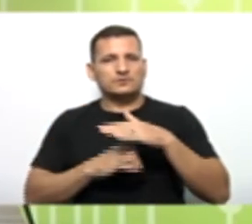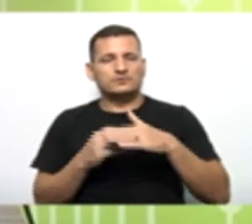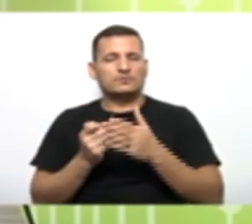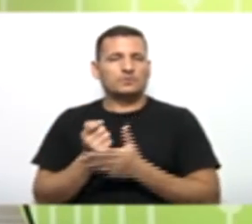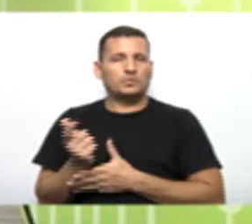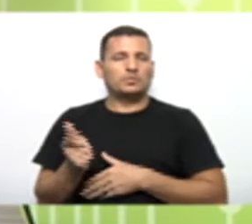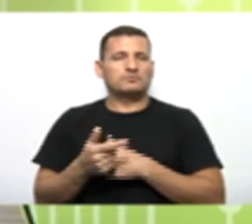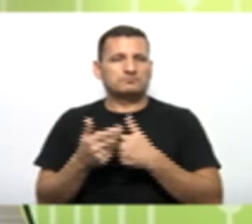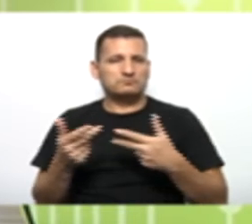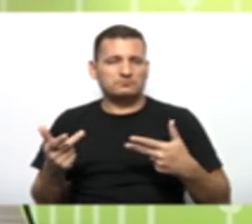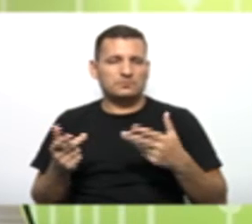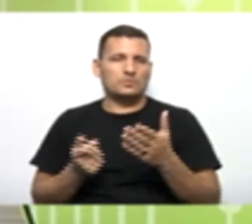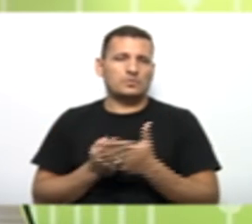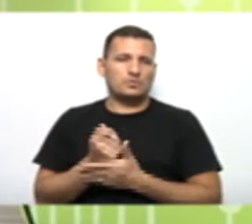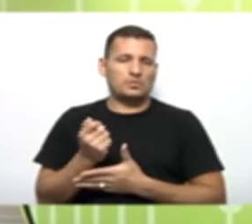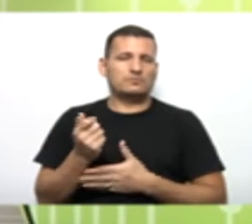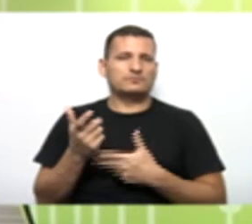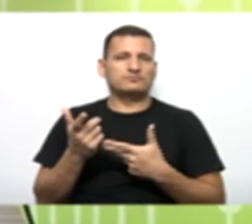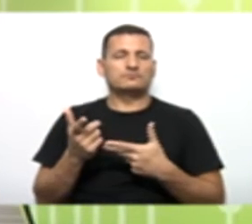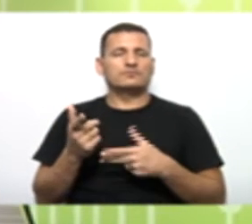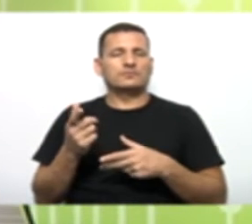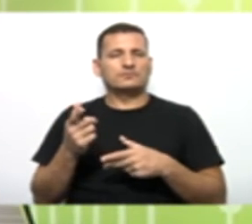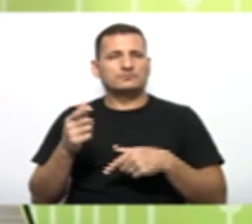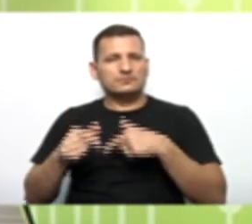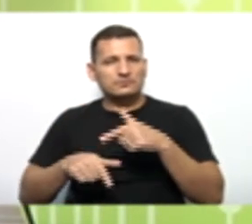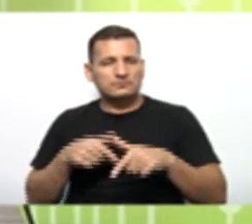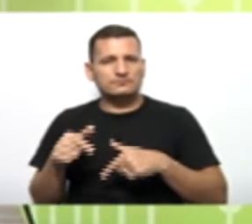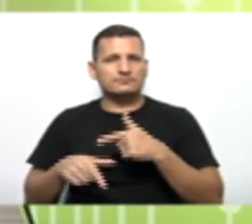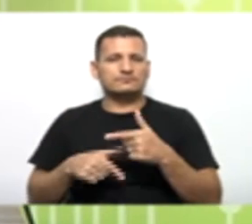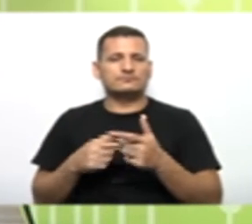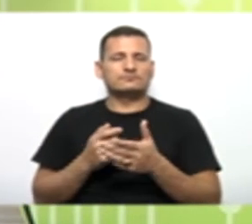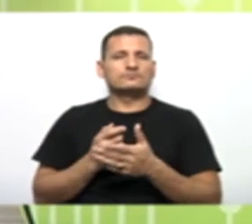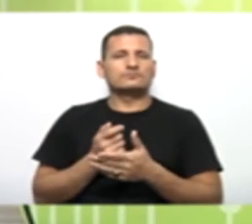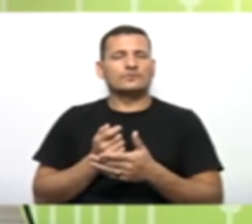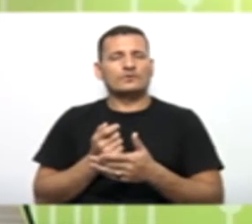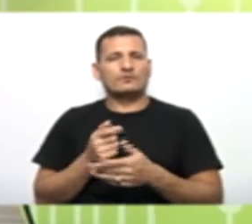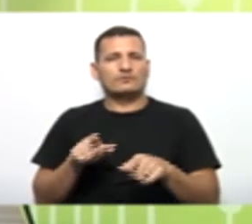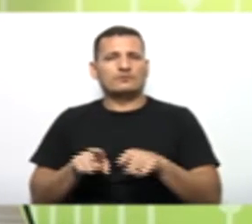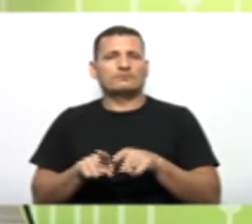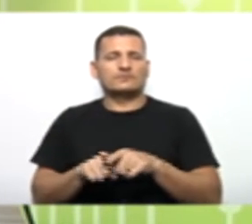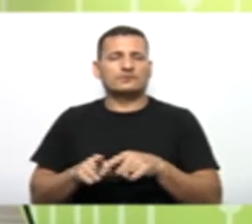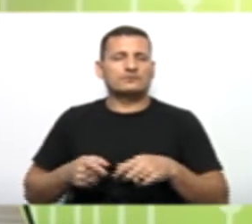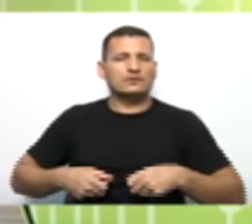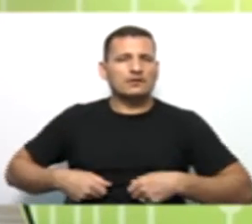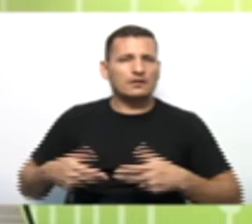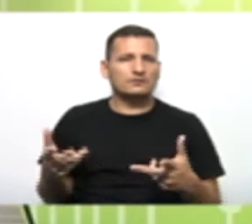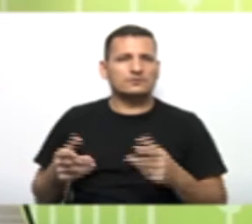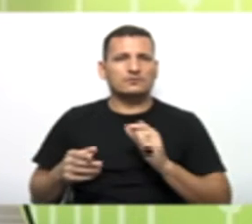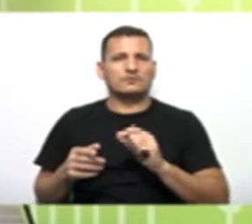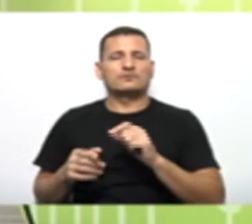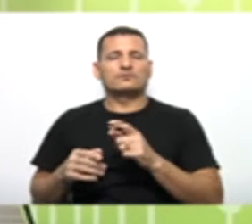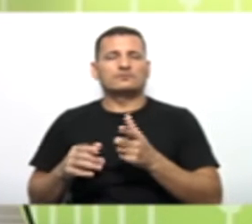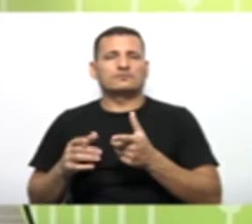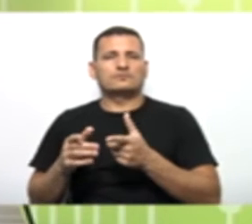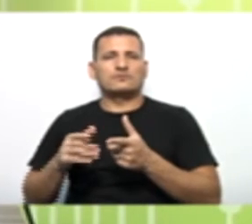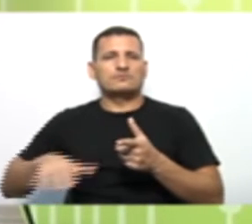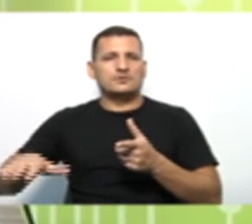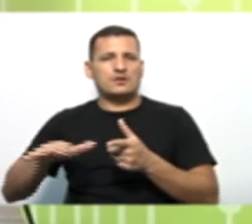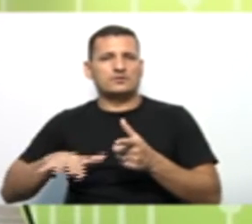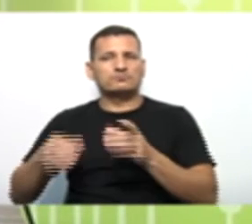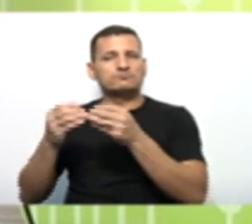de matéria-prima, o custo com mão de obra, o custo com recuperação de um meio ambiente